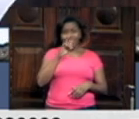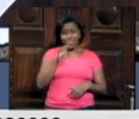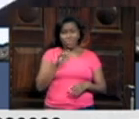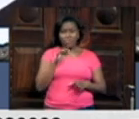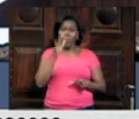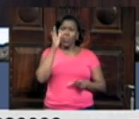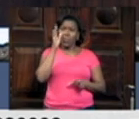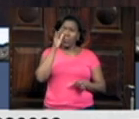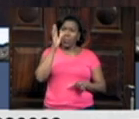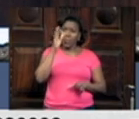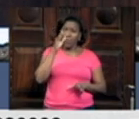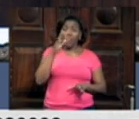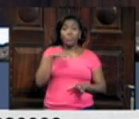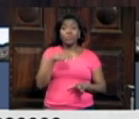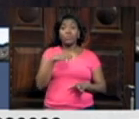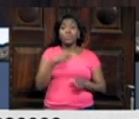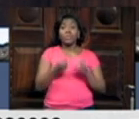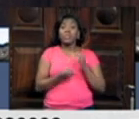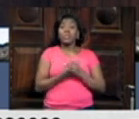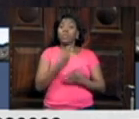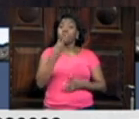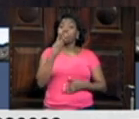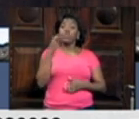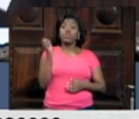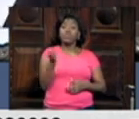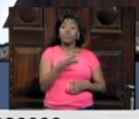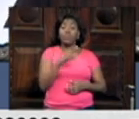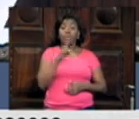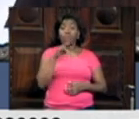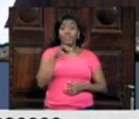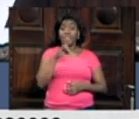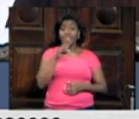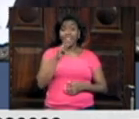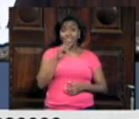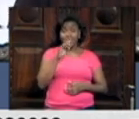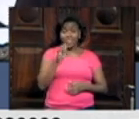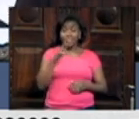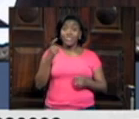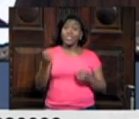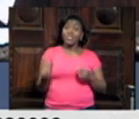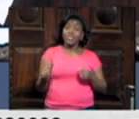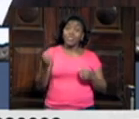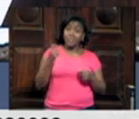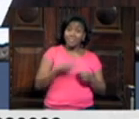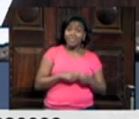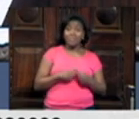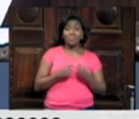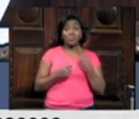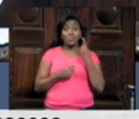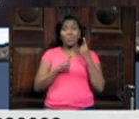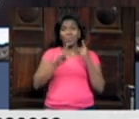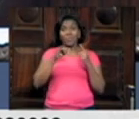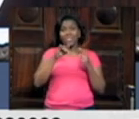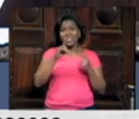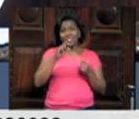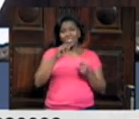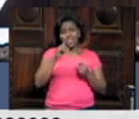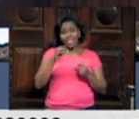a implantação de 2 outras unidades e a reestruturação de uma unidade já